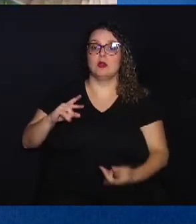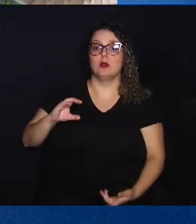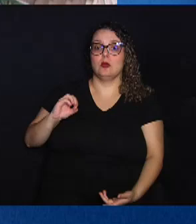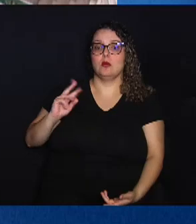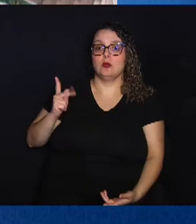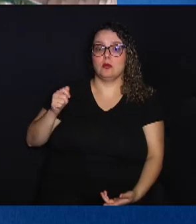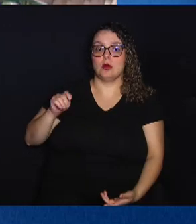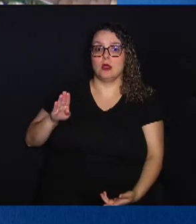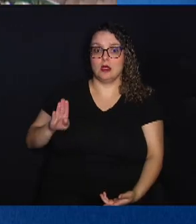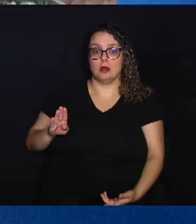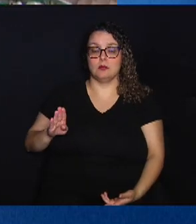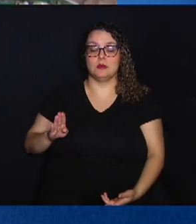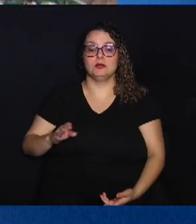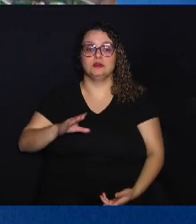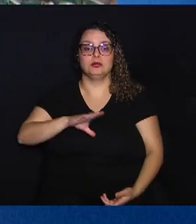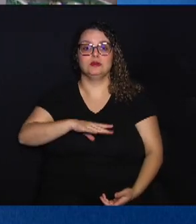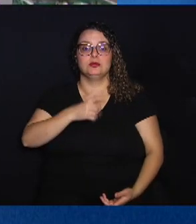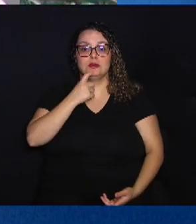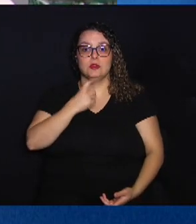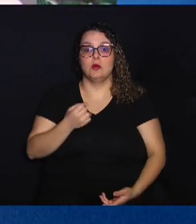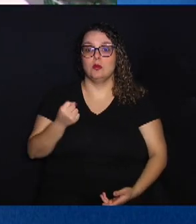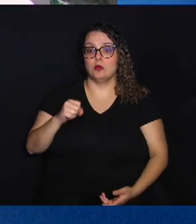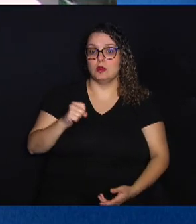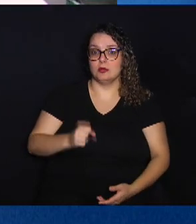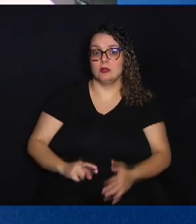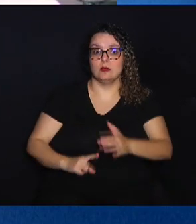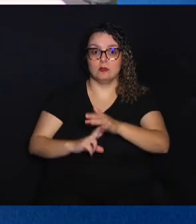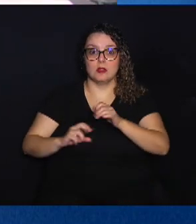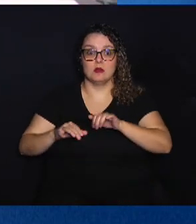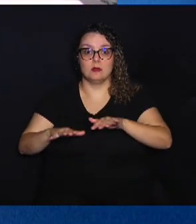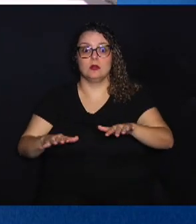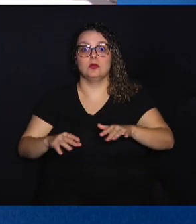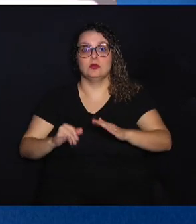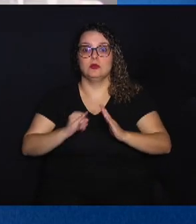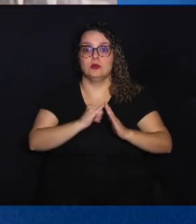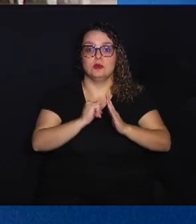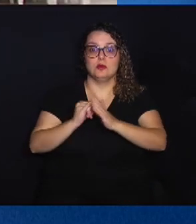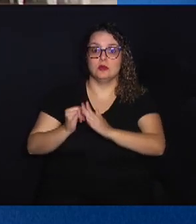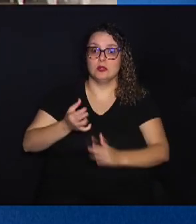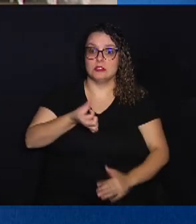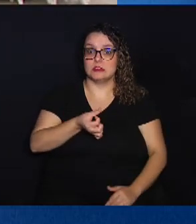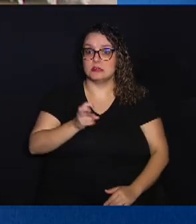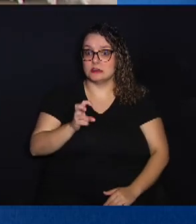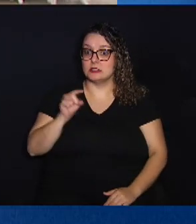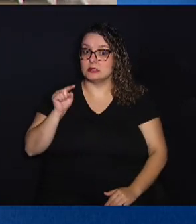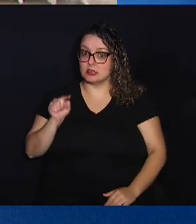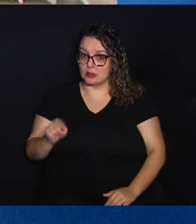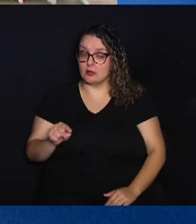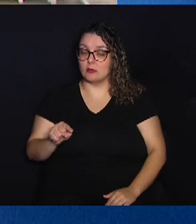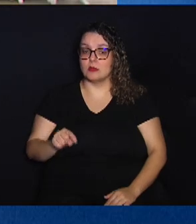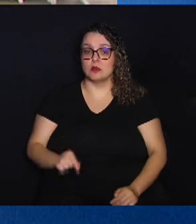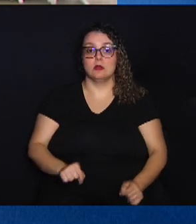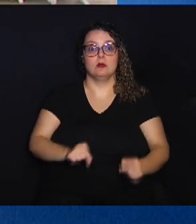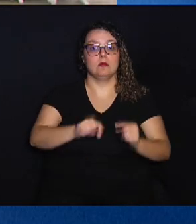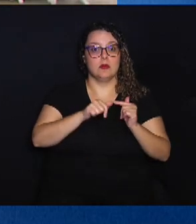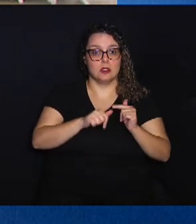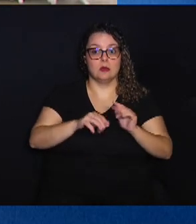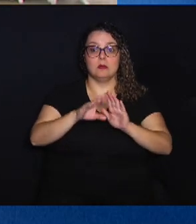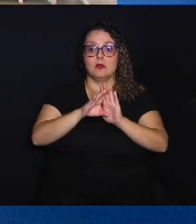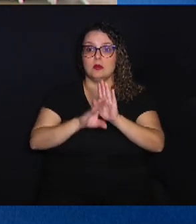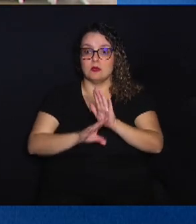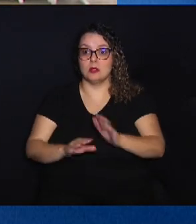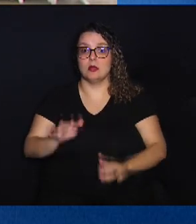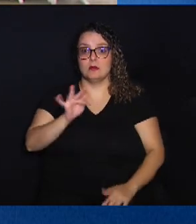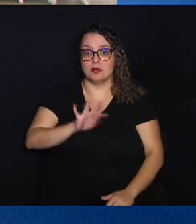Campinas realiza o 8º Mega Feirão do Imóvel com R$65 mil em benefícios do Programa Federal